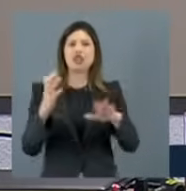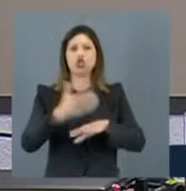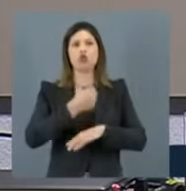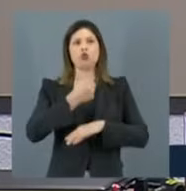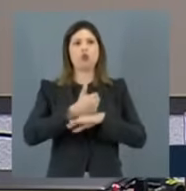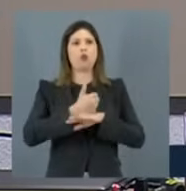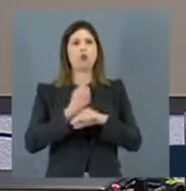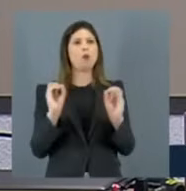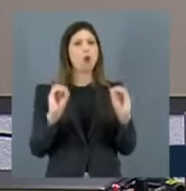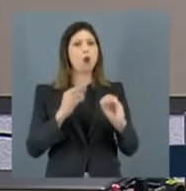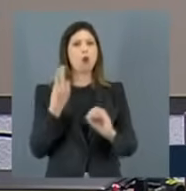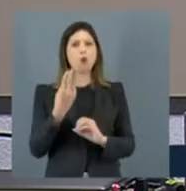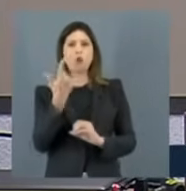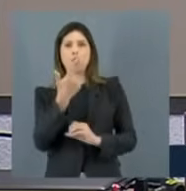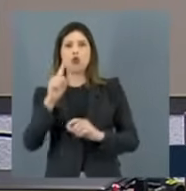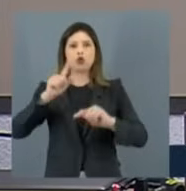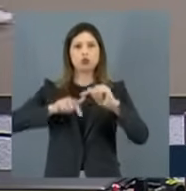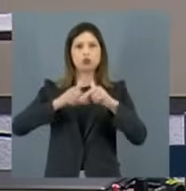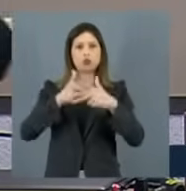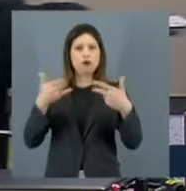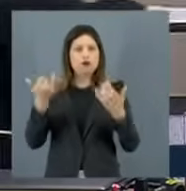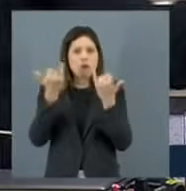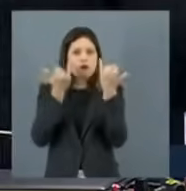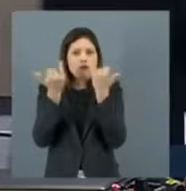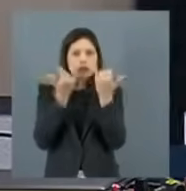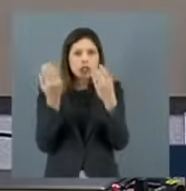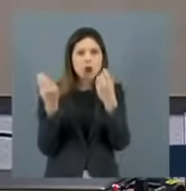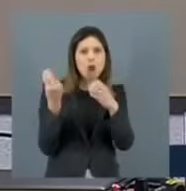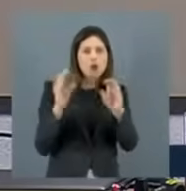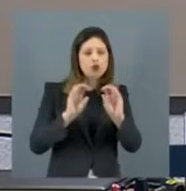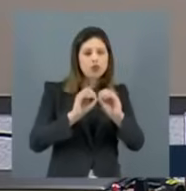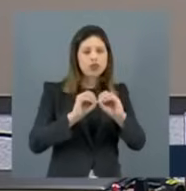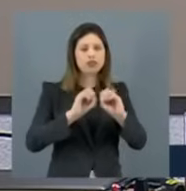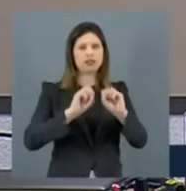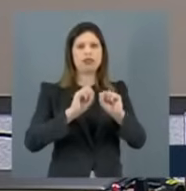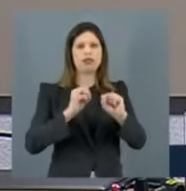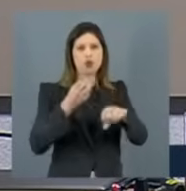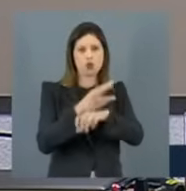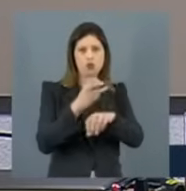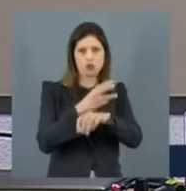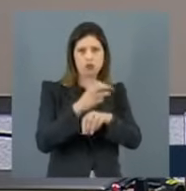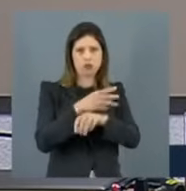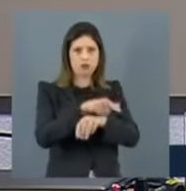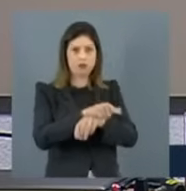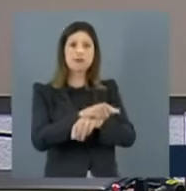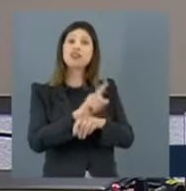grupo. Mas mesmo assim ele foi censurado. E ainda permanece.